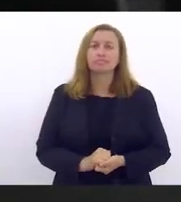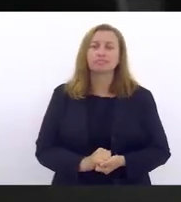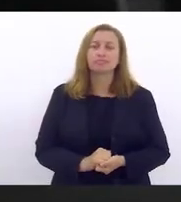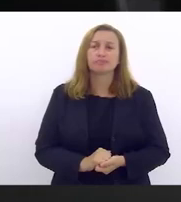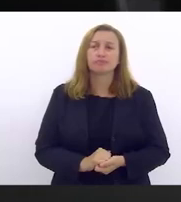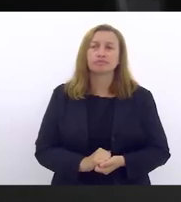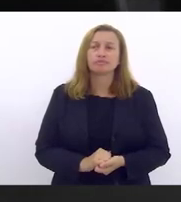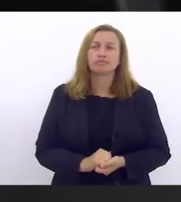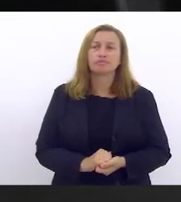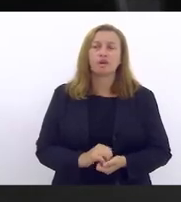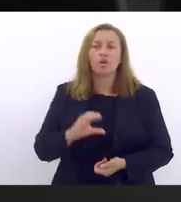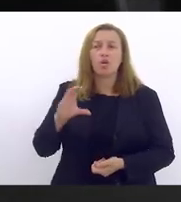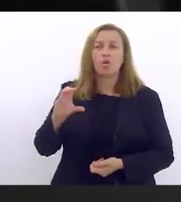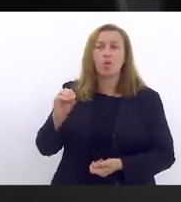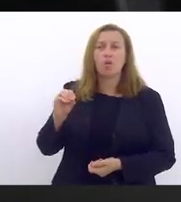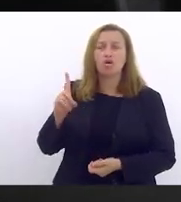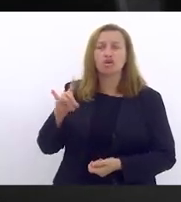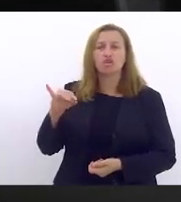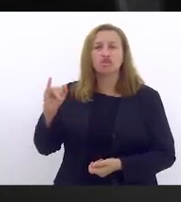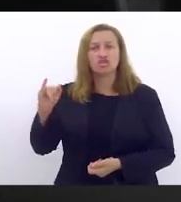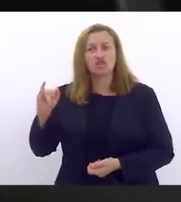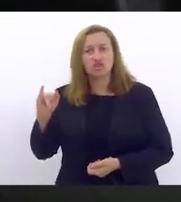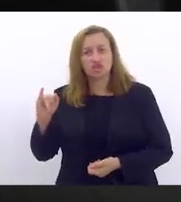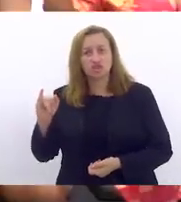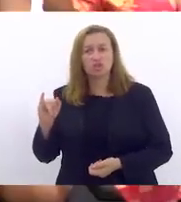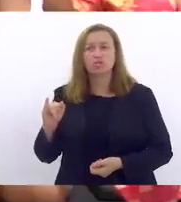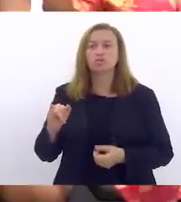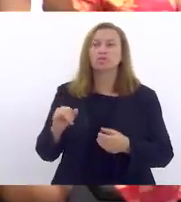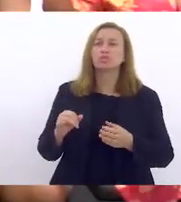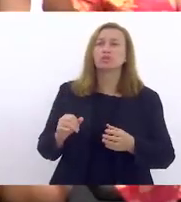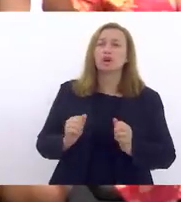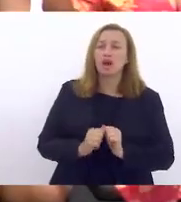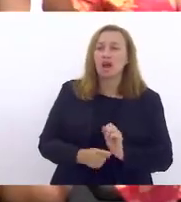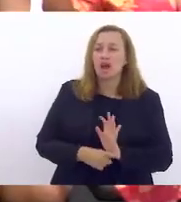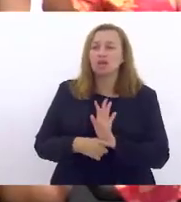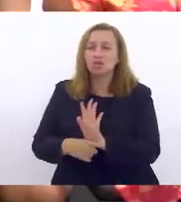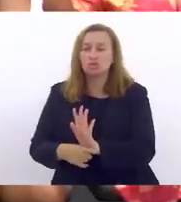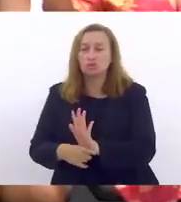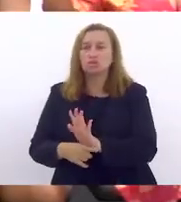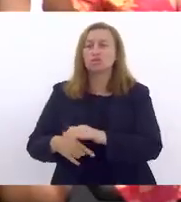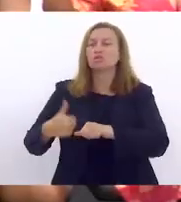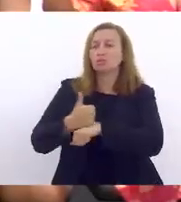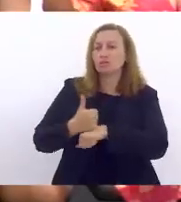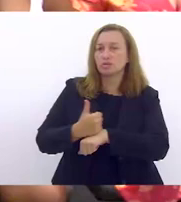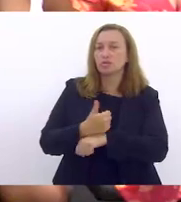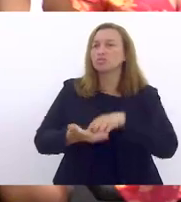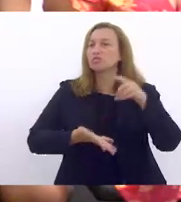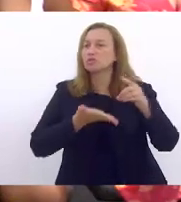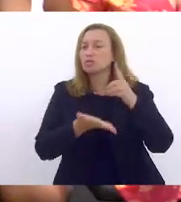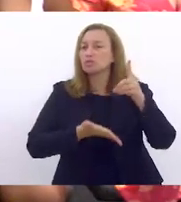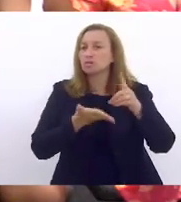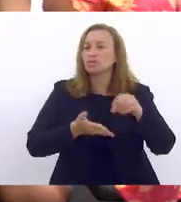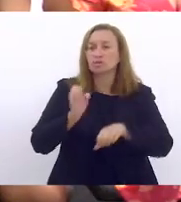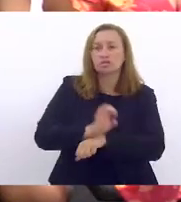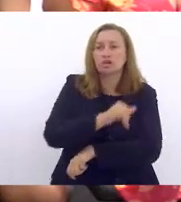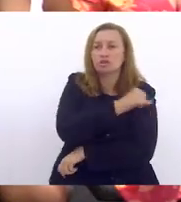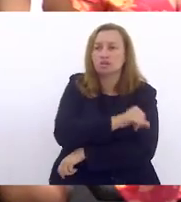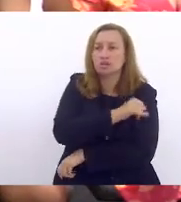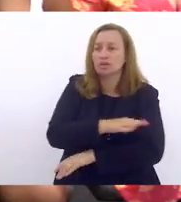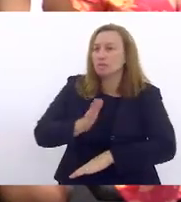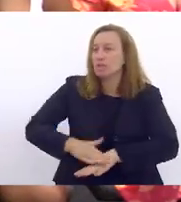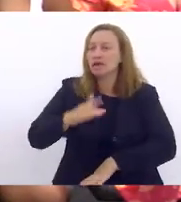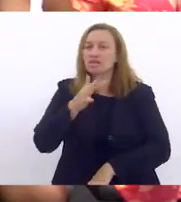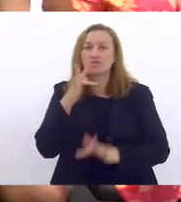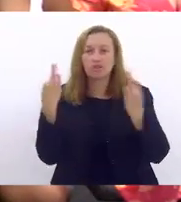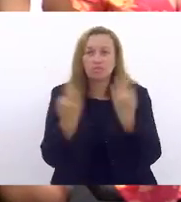do CODIM, por sua contribuição na construção da profissão de doula no Estado do Rio, colaborando para que mais famílias